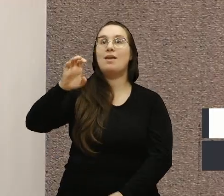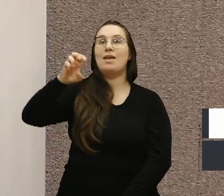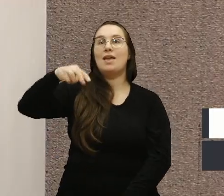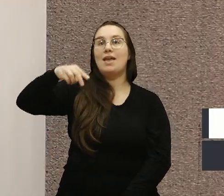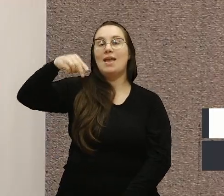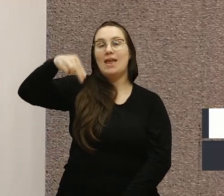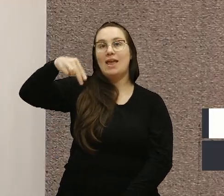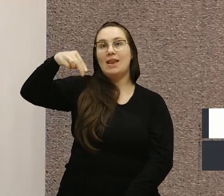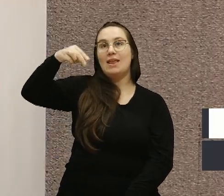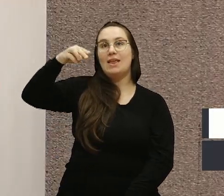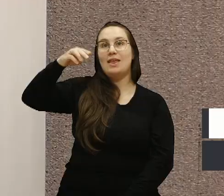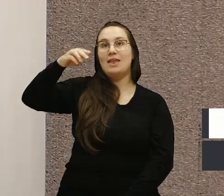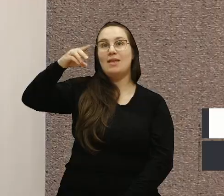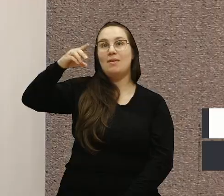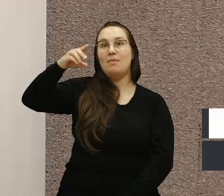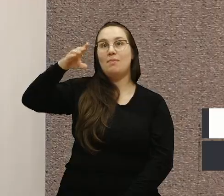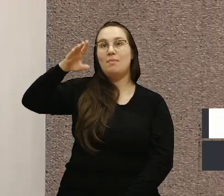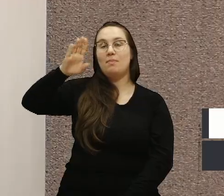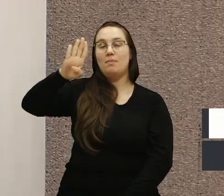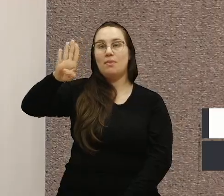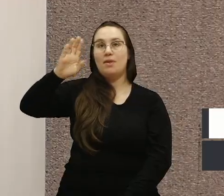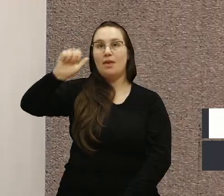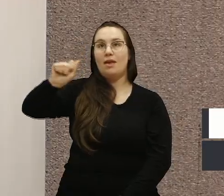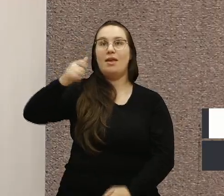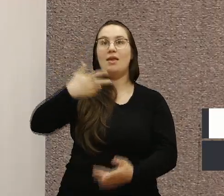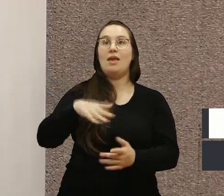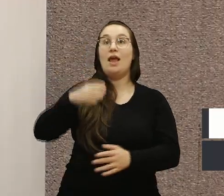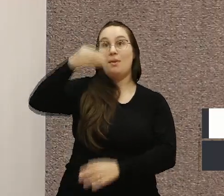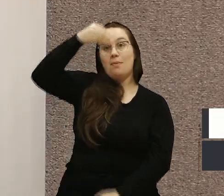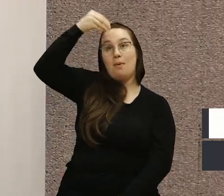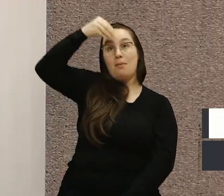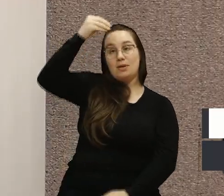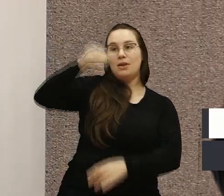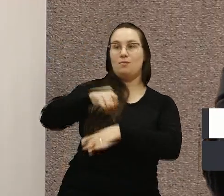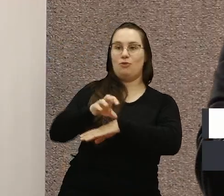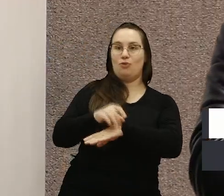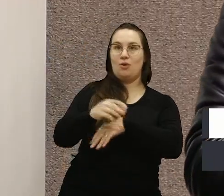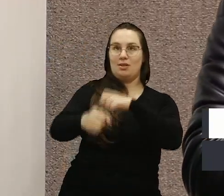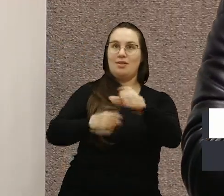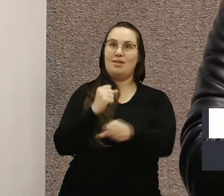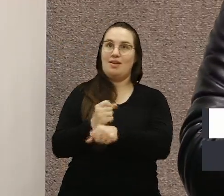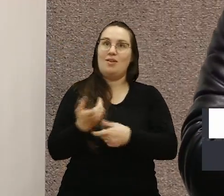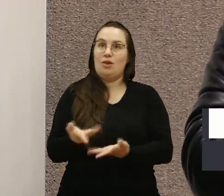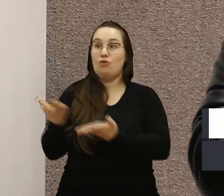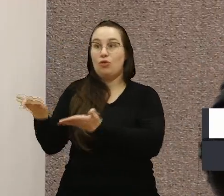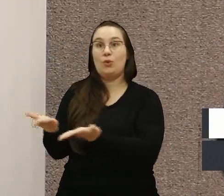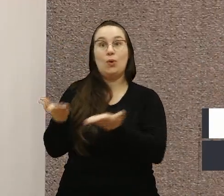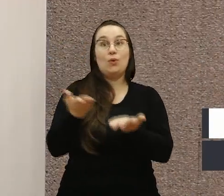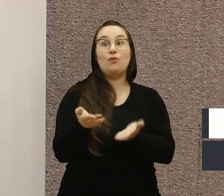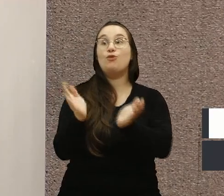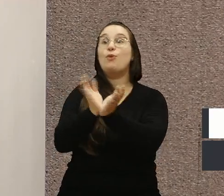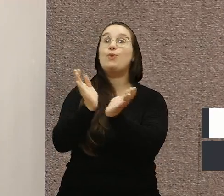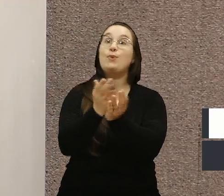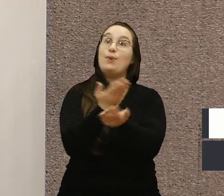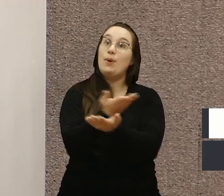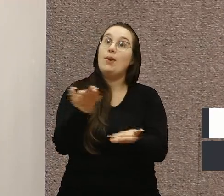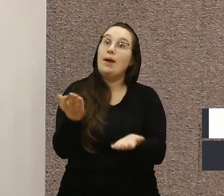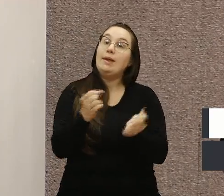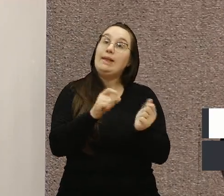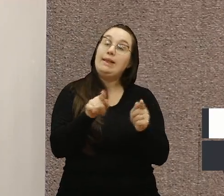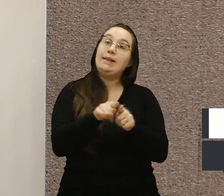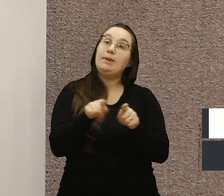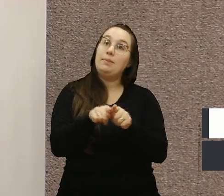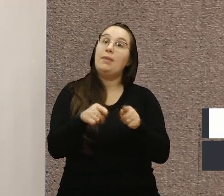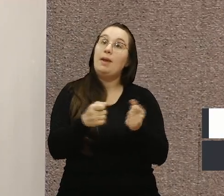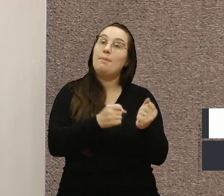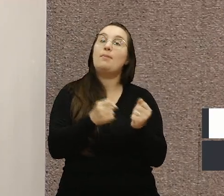inclusive Bortola foi meu padrinho também, né, me indicou para que estivesse nesse ano, e eu já deixo aqui o convite aos colegas para que